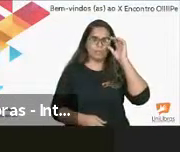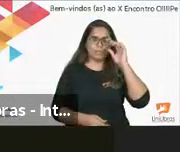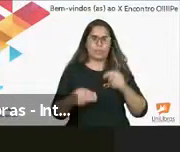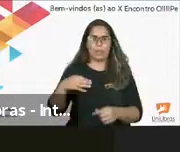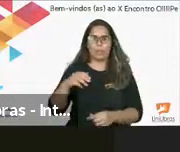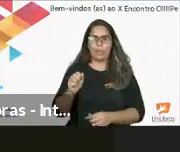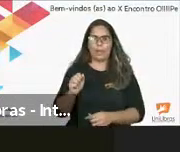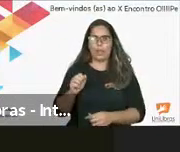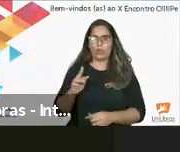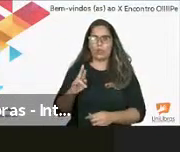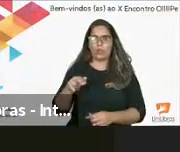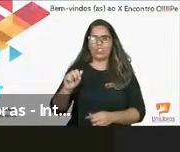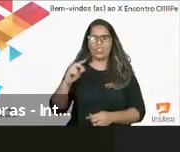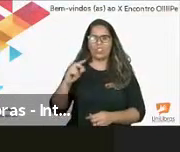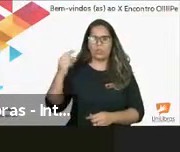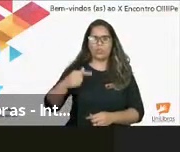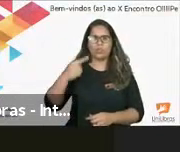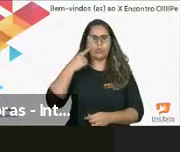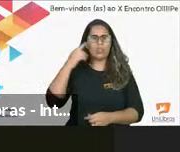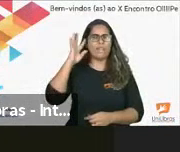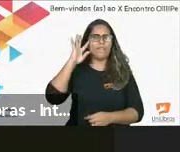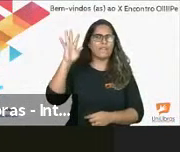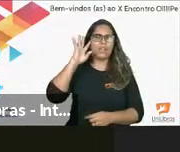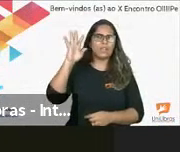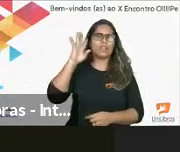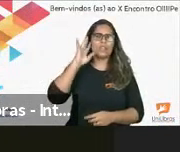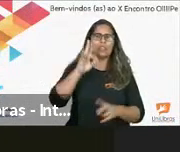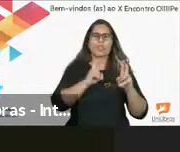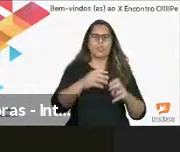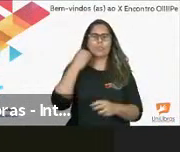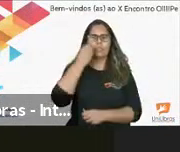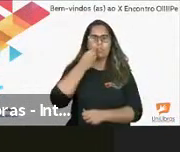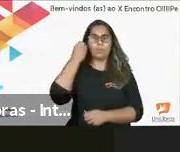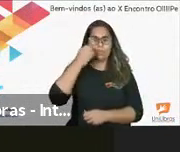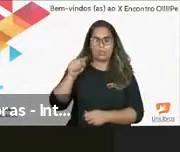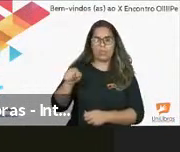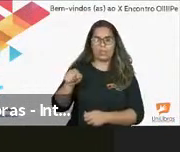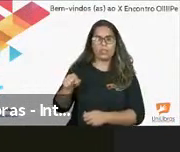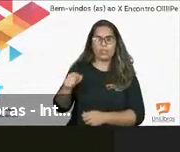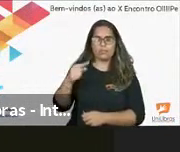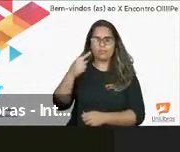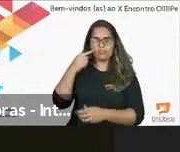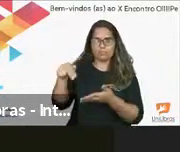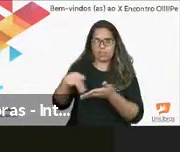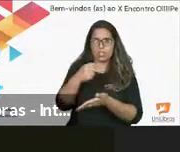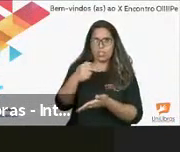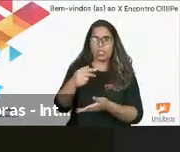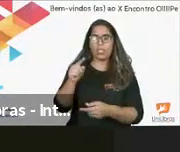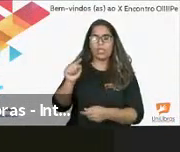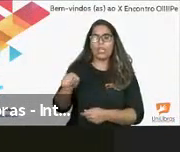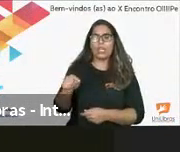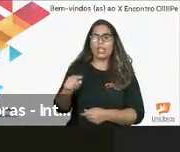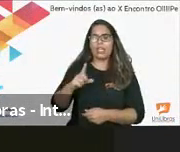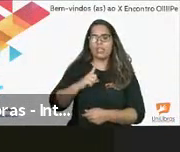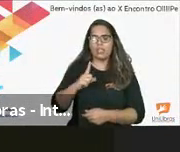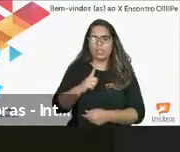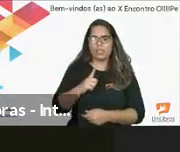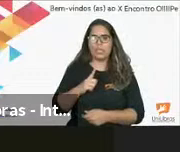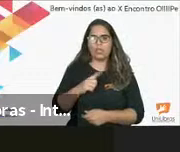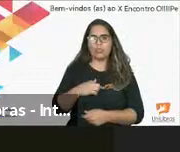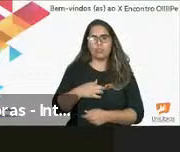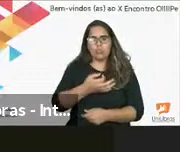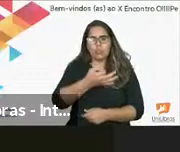Maturana, depois de muito refletir sobre essa experiência, ele tem uma